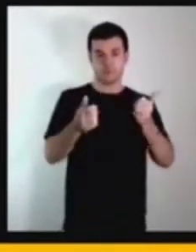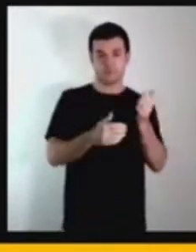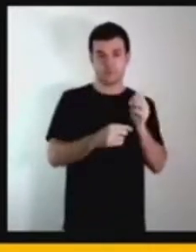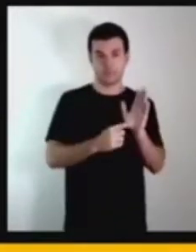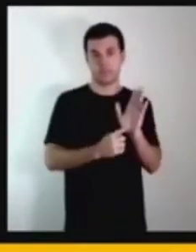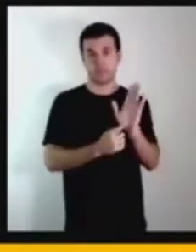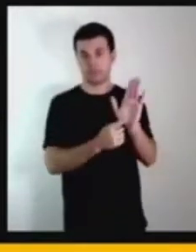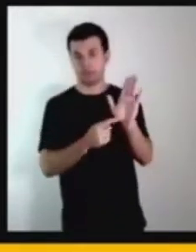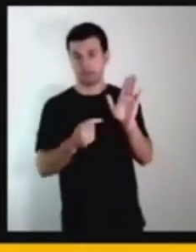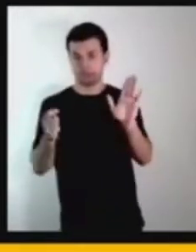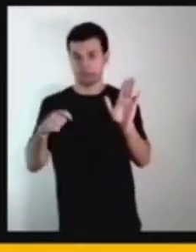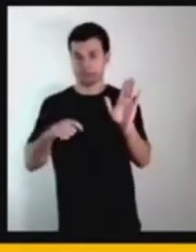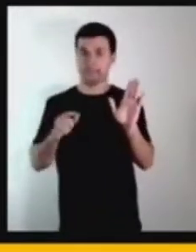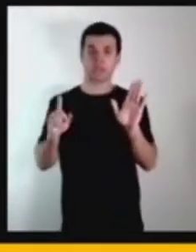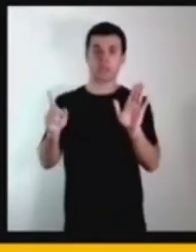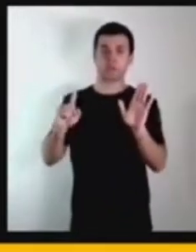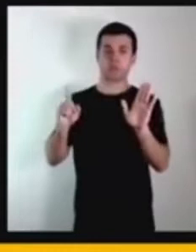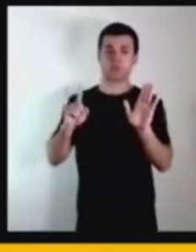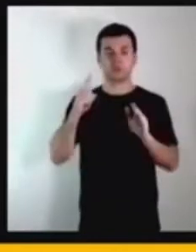aqui.